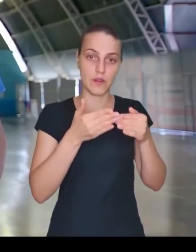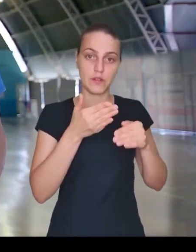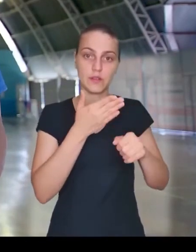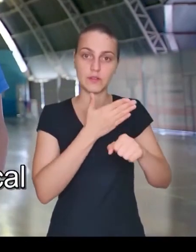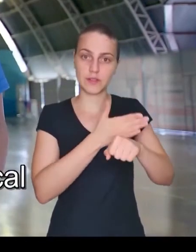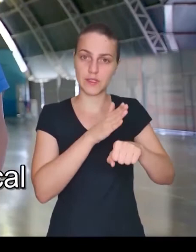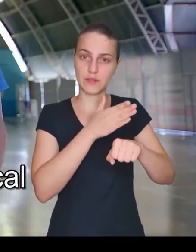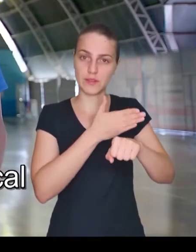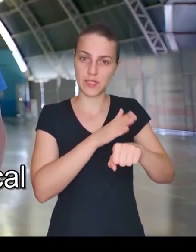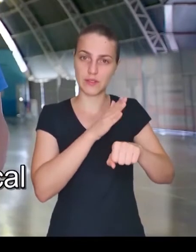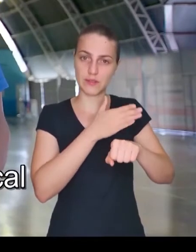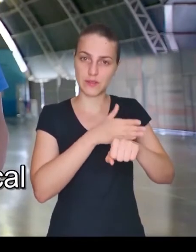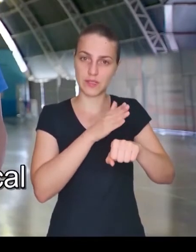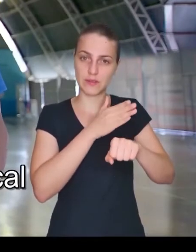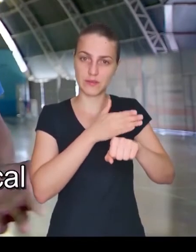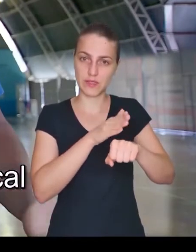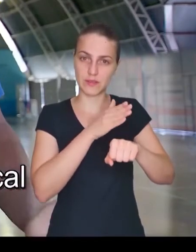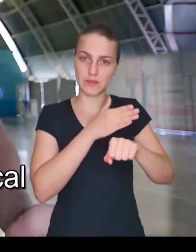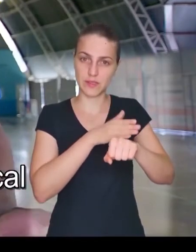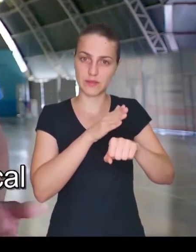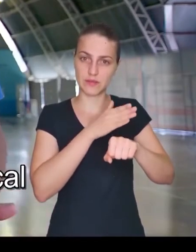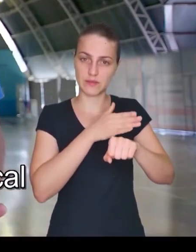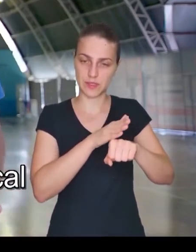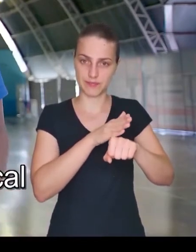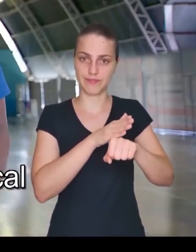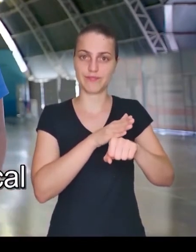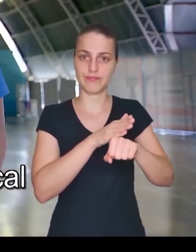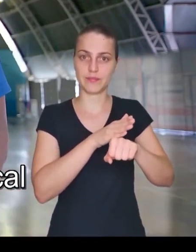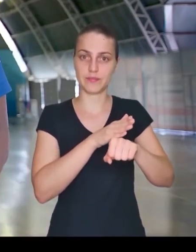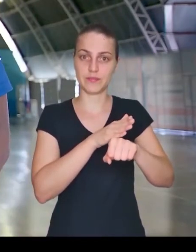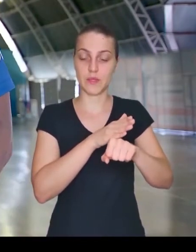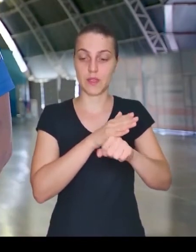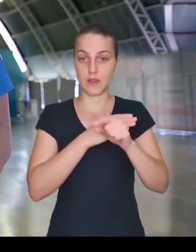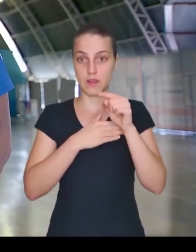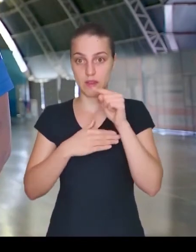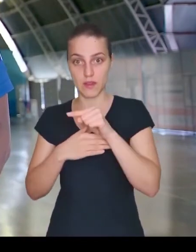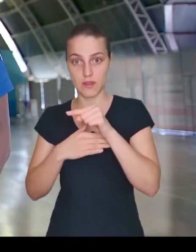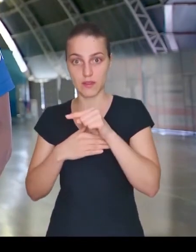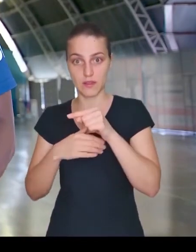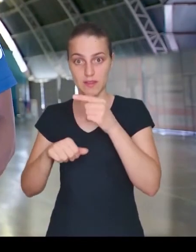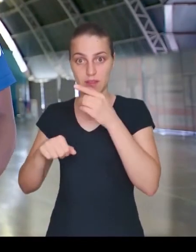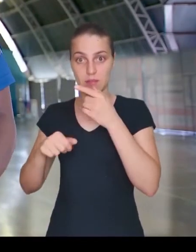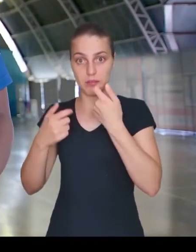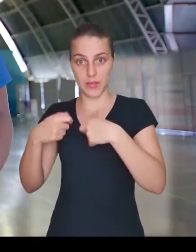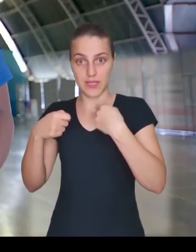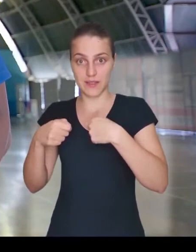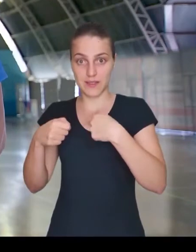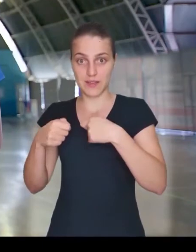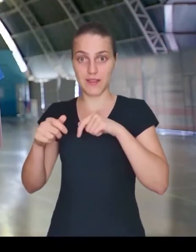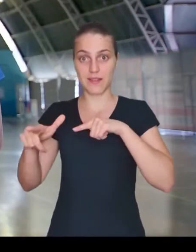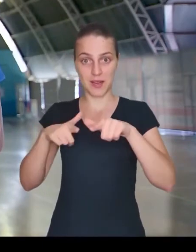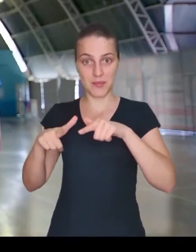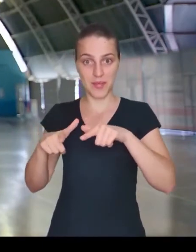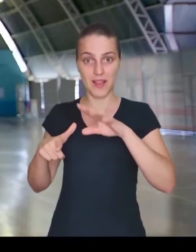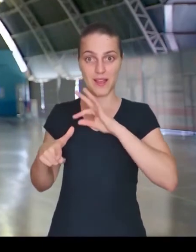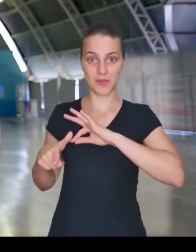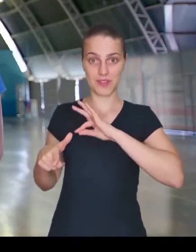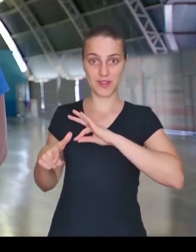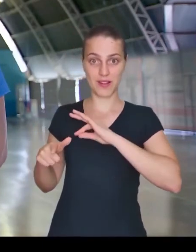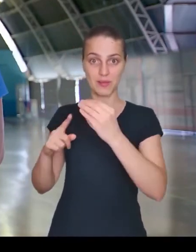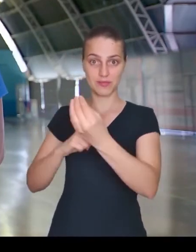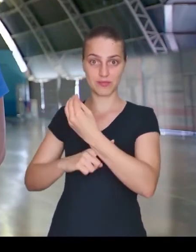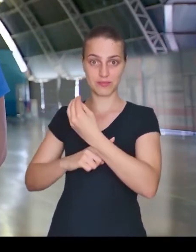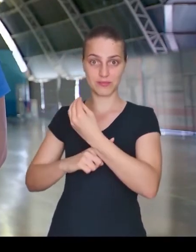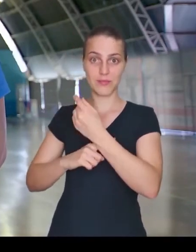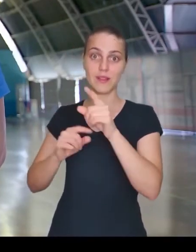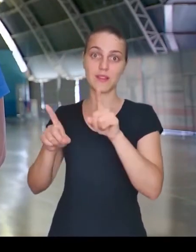vôlei, ele tem que trabalhar em outro local para poder ter uma renda, para poder se manter e treinar ainda. Tem